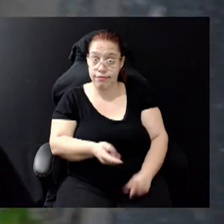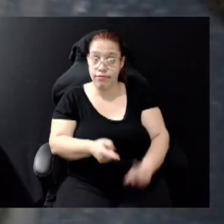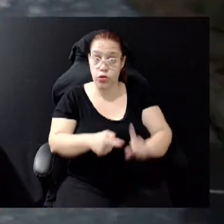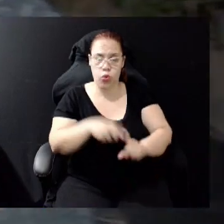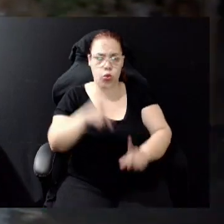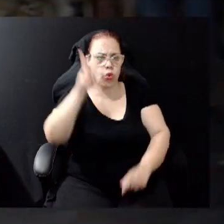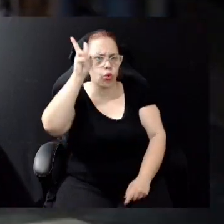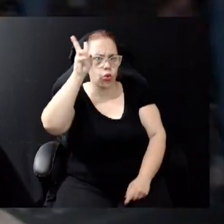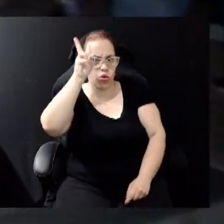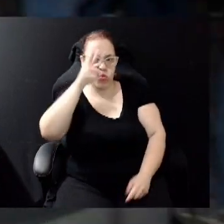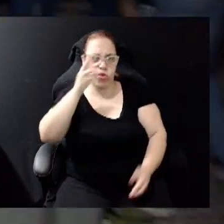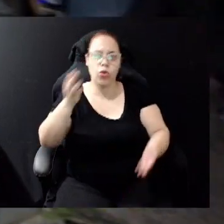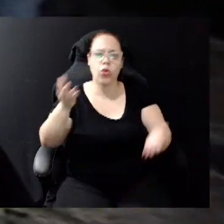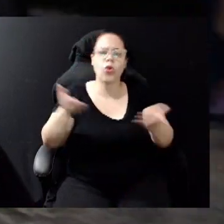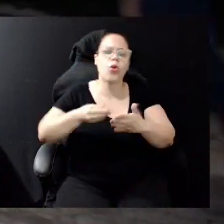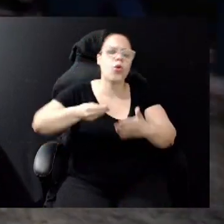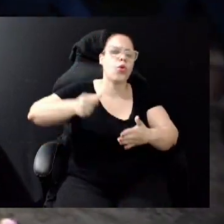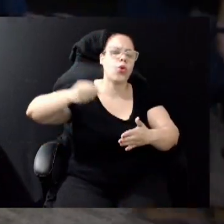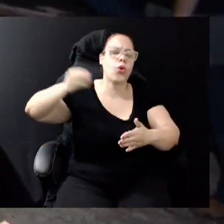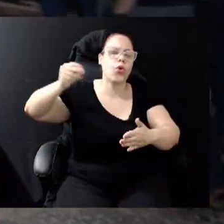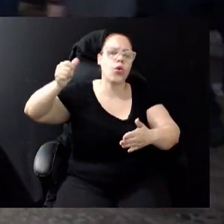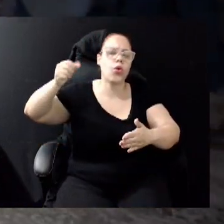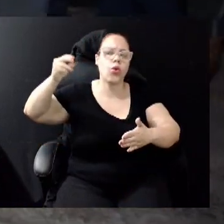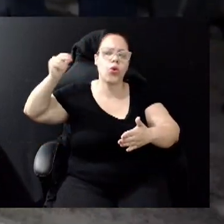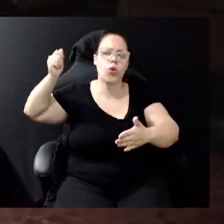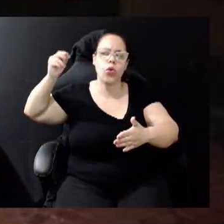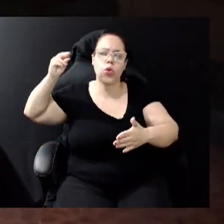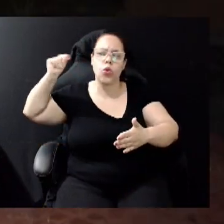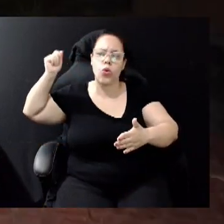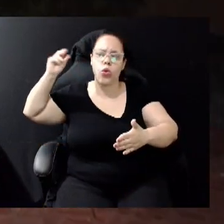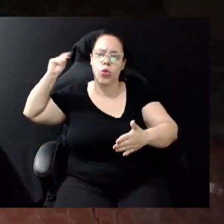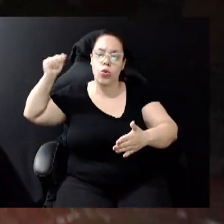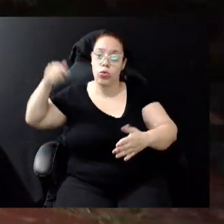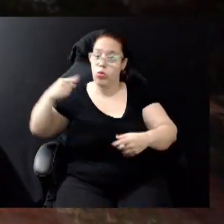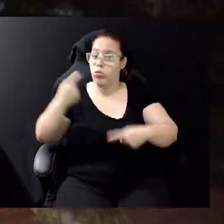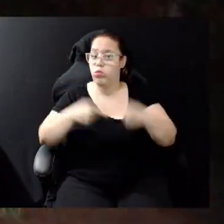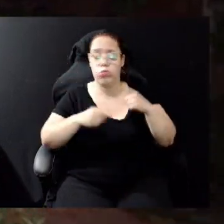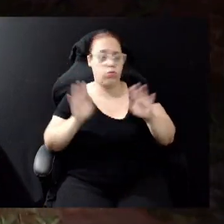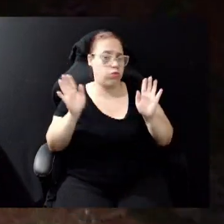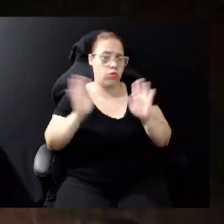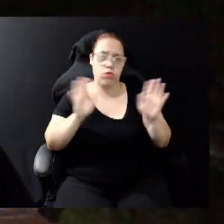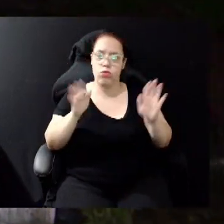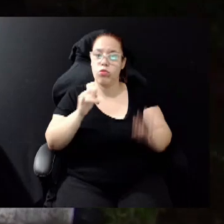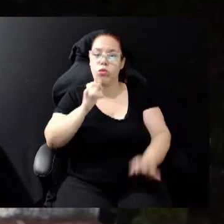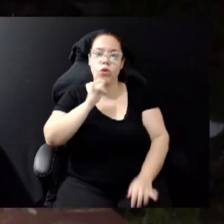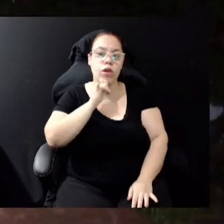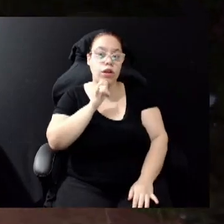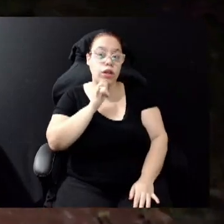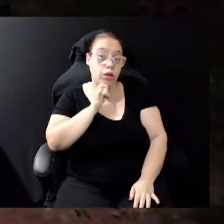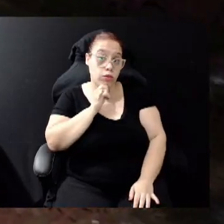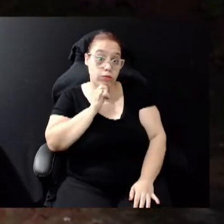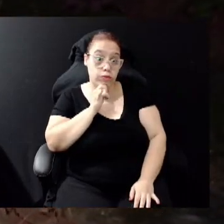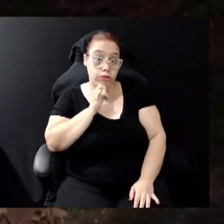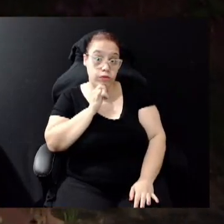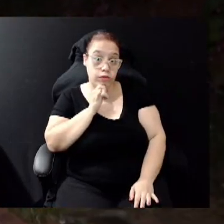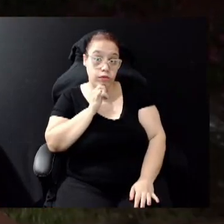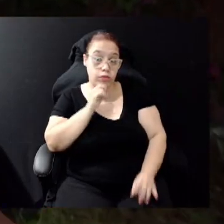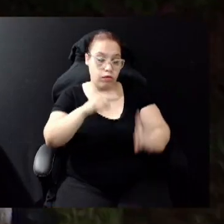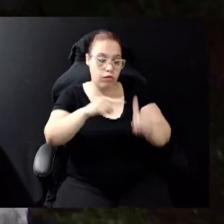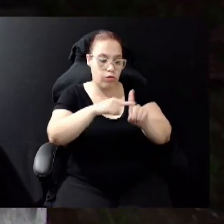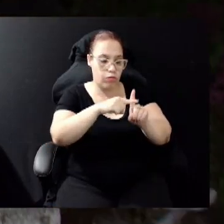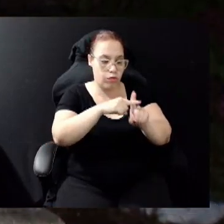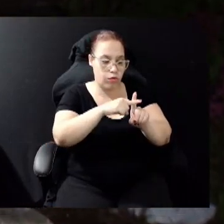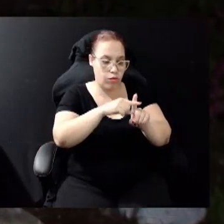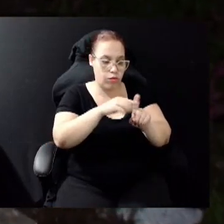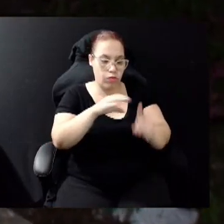hoje o mais antigo em funcionamento, isso a gente não precisa discutir, mas, por exemplo, o monumento túmulo a Carlos